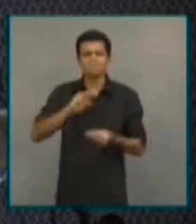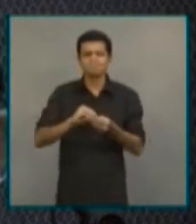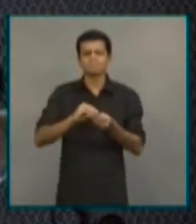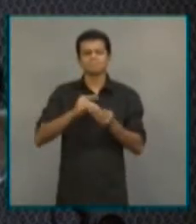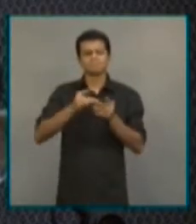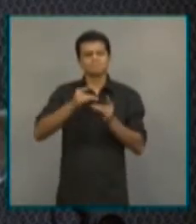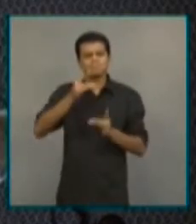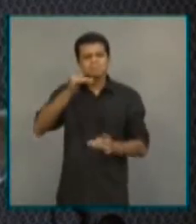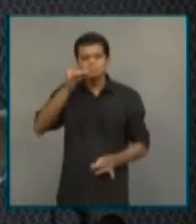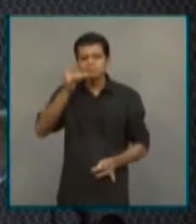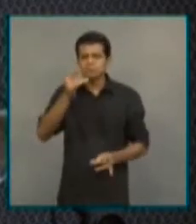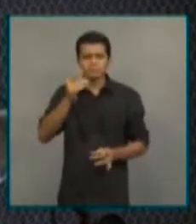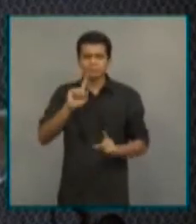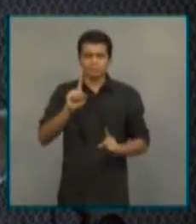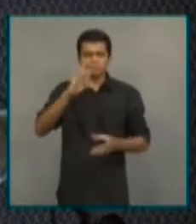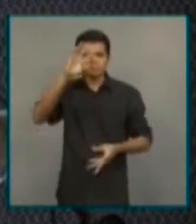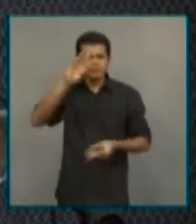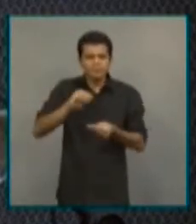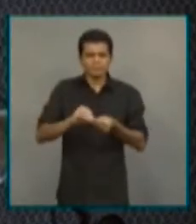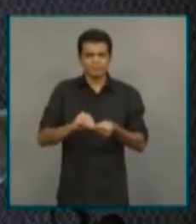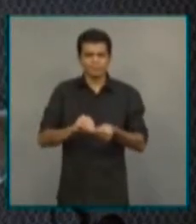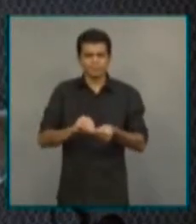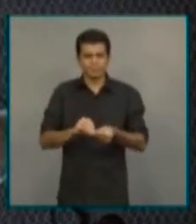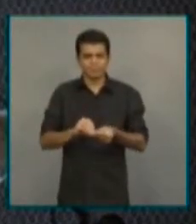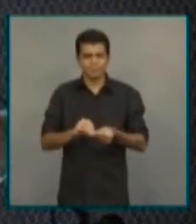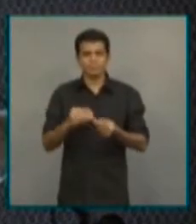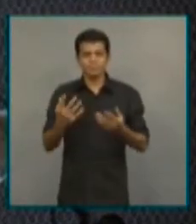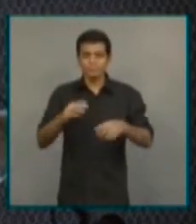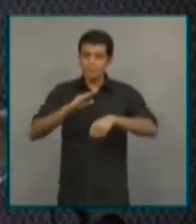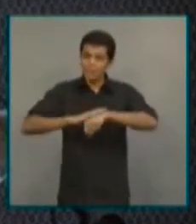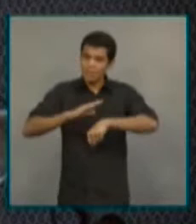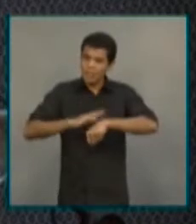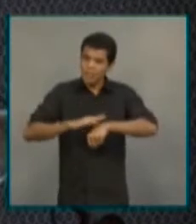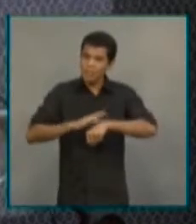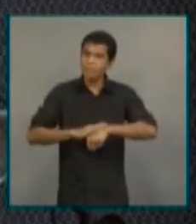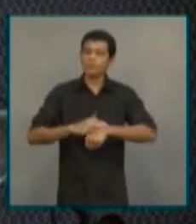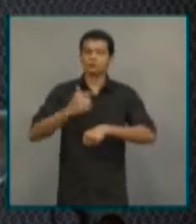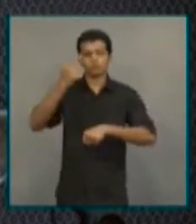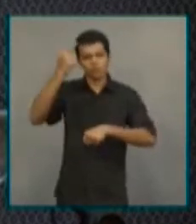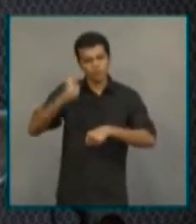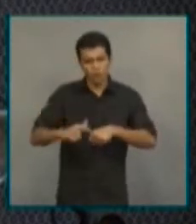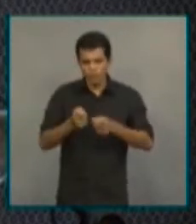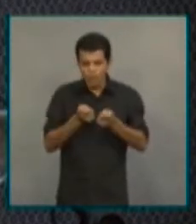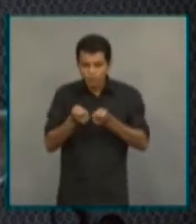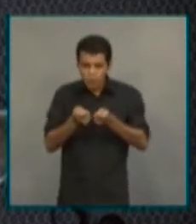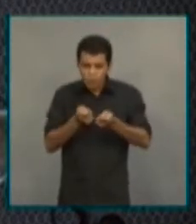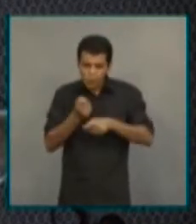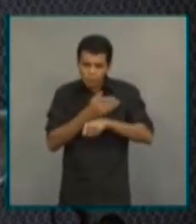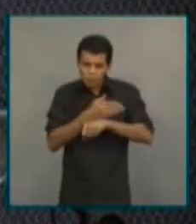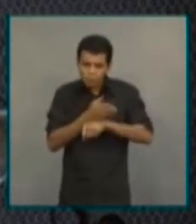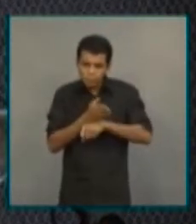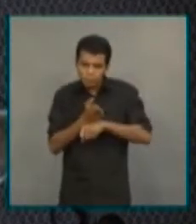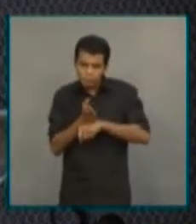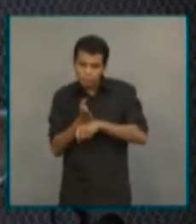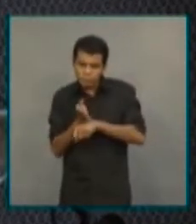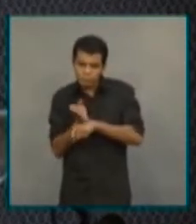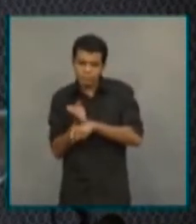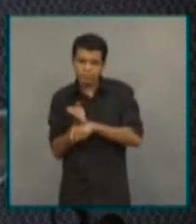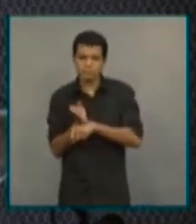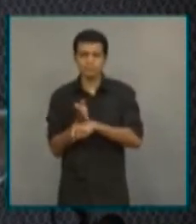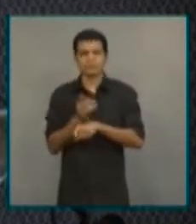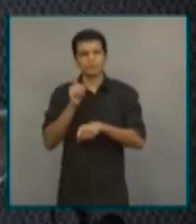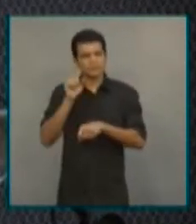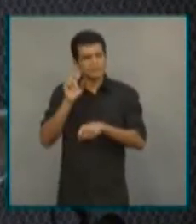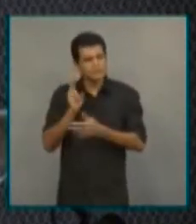e suas considerações finais. O tempo, volto a repetir, controlado pelo cerimonial. Contamos ainda com